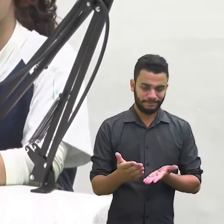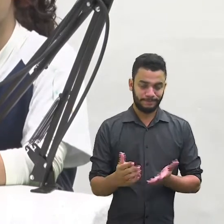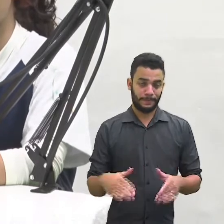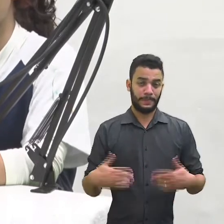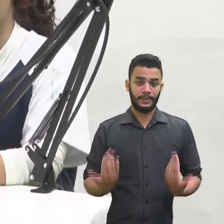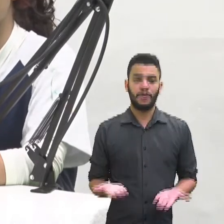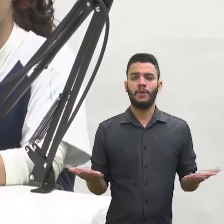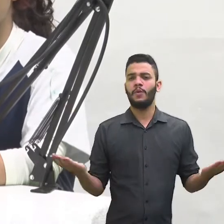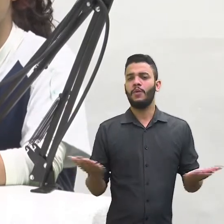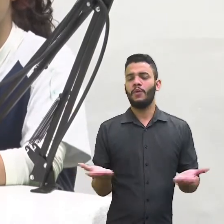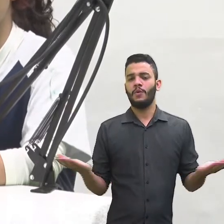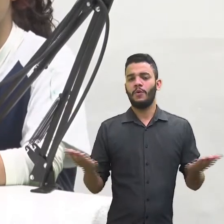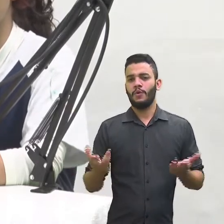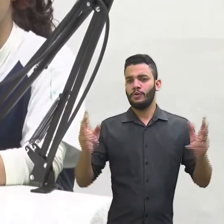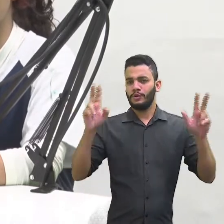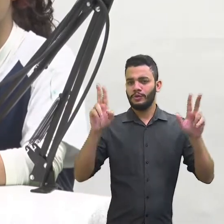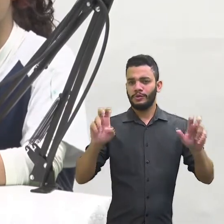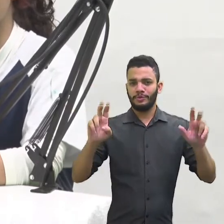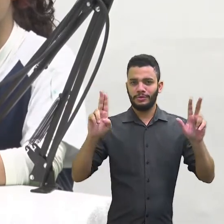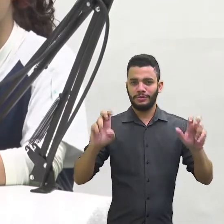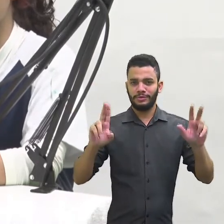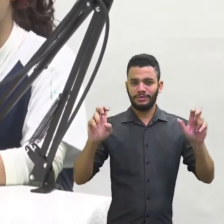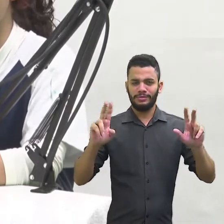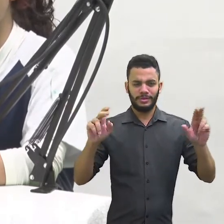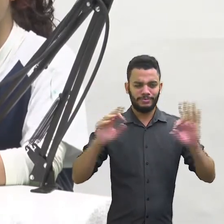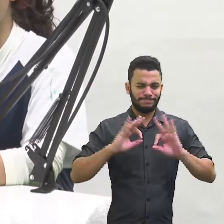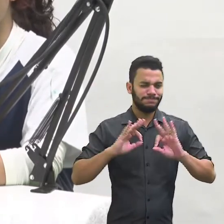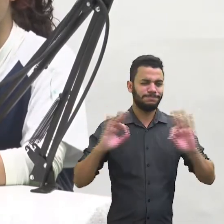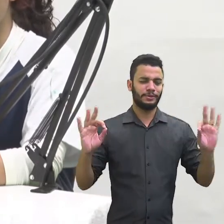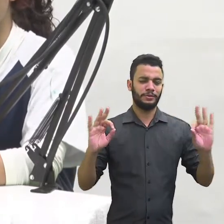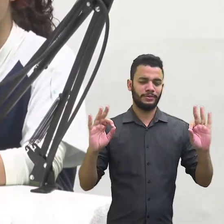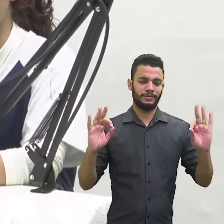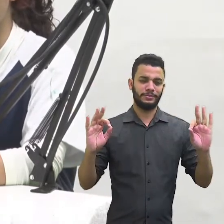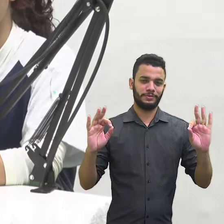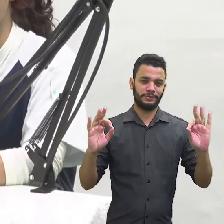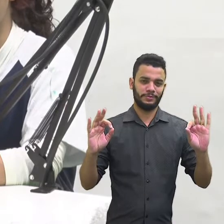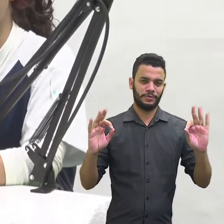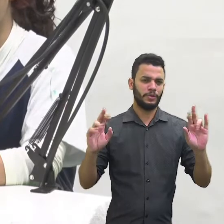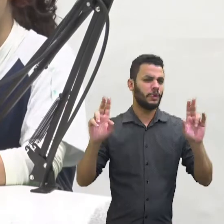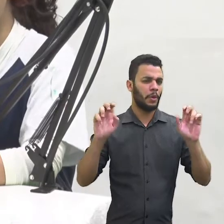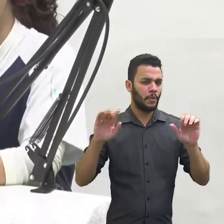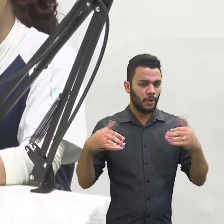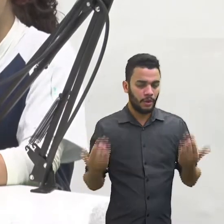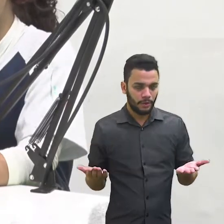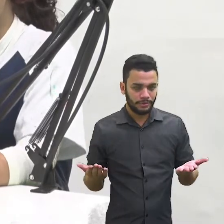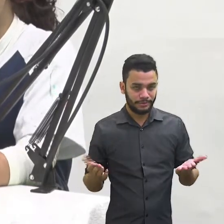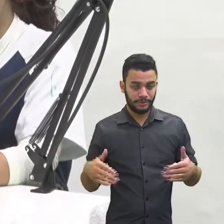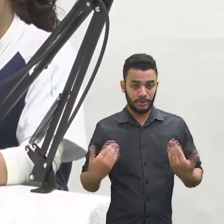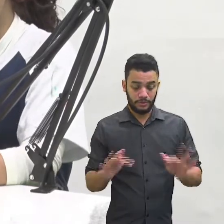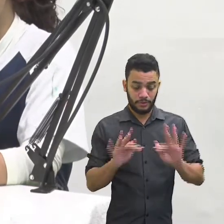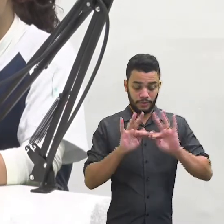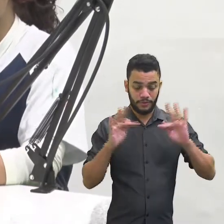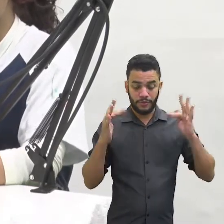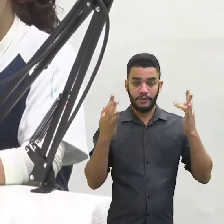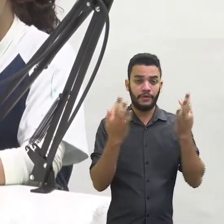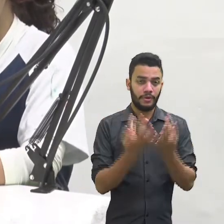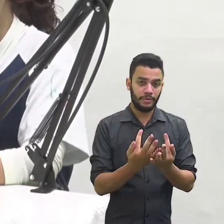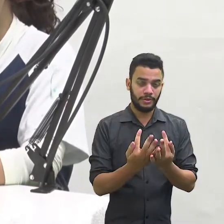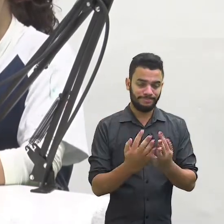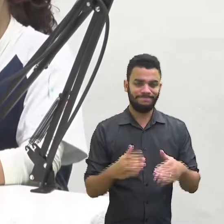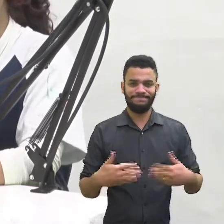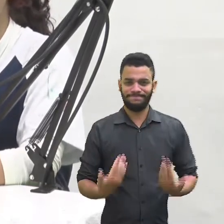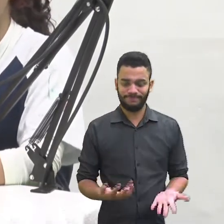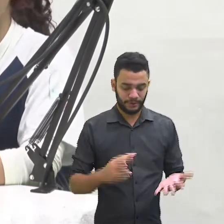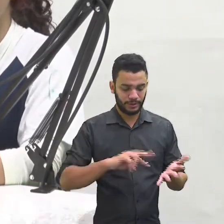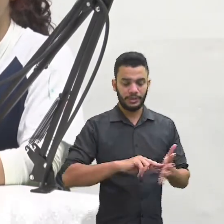hoje falar de um assunto que muito nos interessa, que é família. Podemos dizer que a família é um grupo